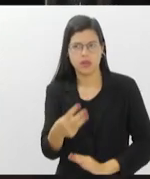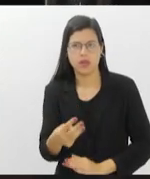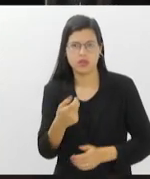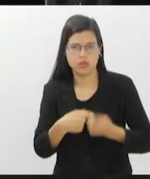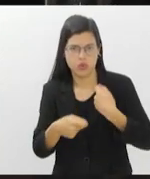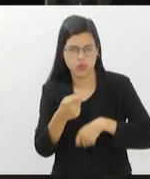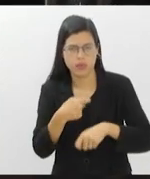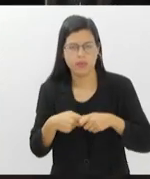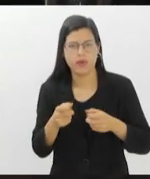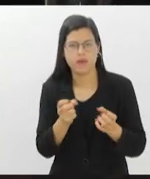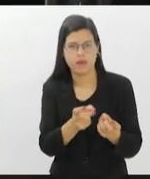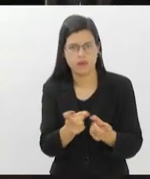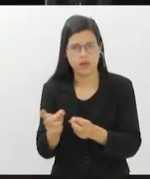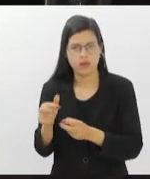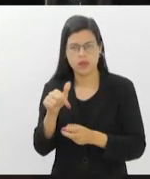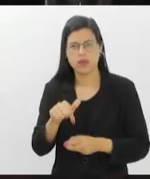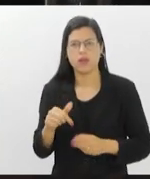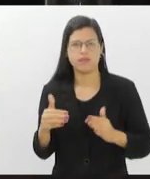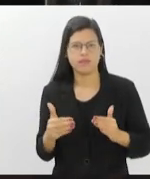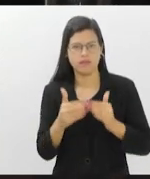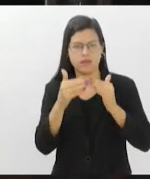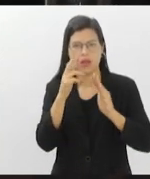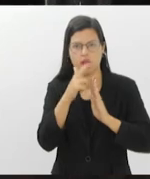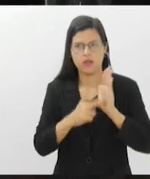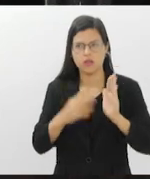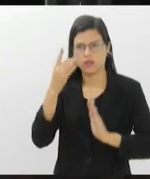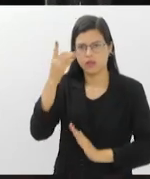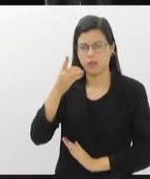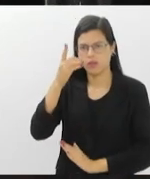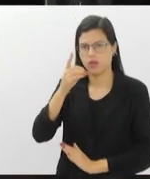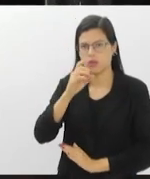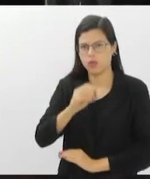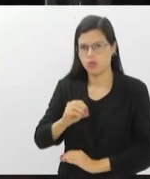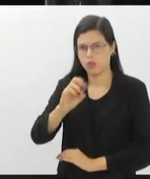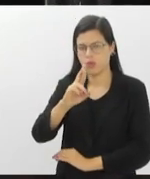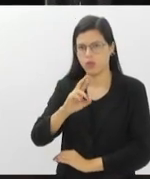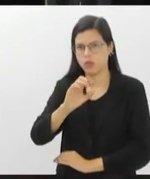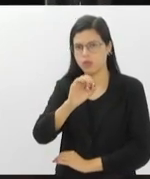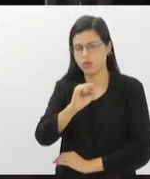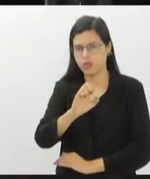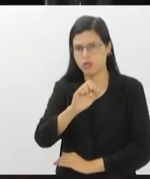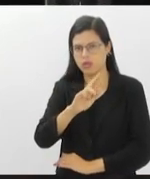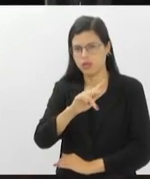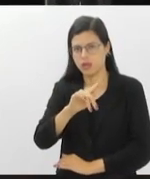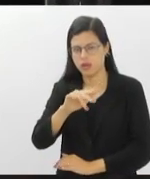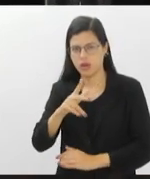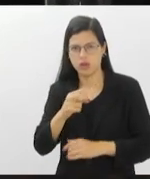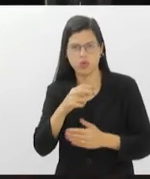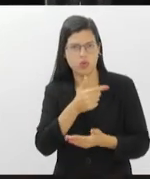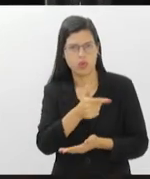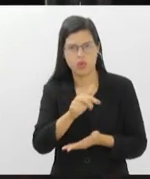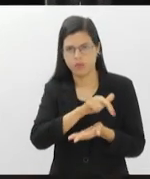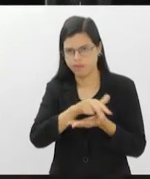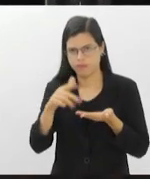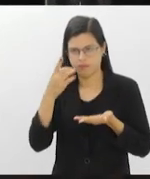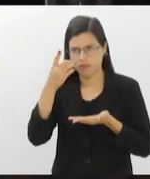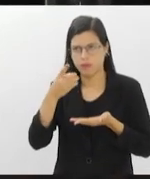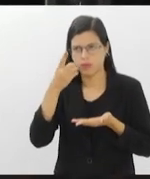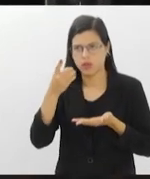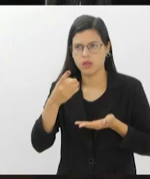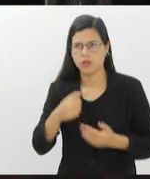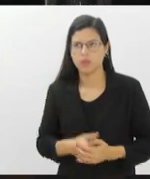economia, indústria e comércio favorável. Relatores, deputado doutor Serginho, Felipe Soares, Dionísio Lins e Felipe Soares.